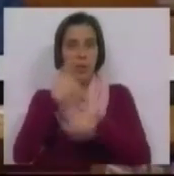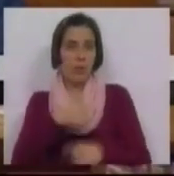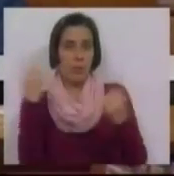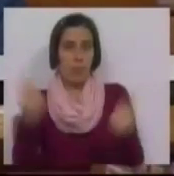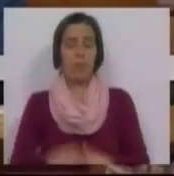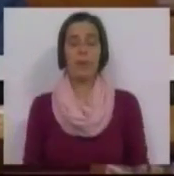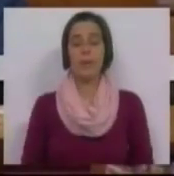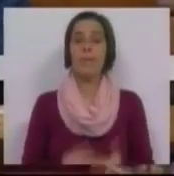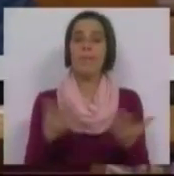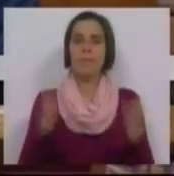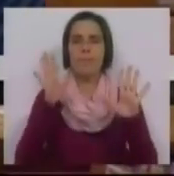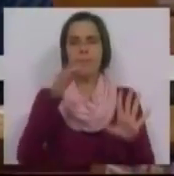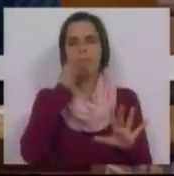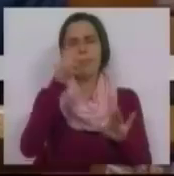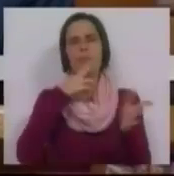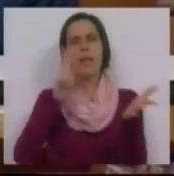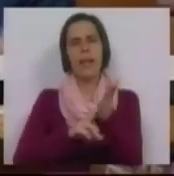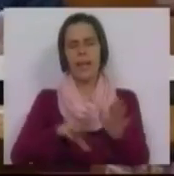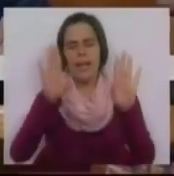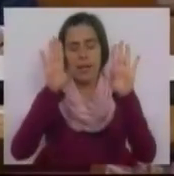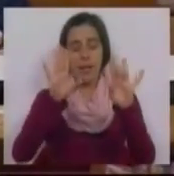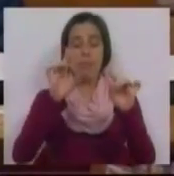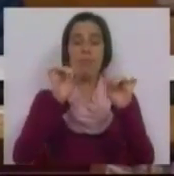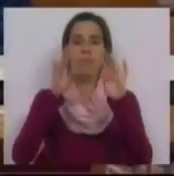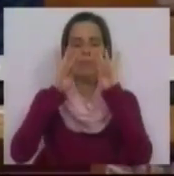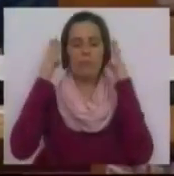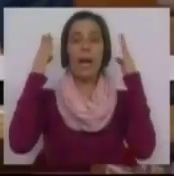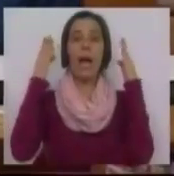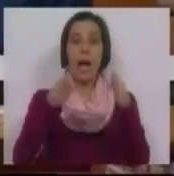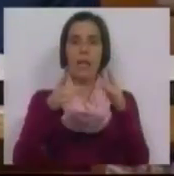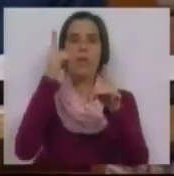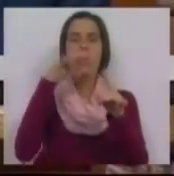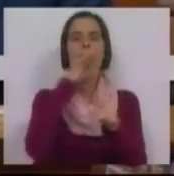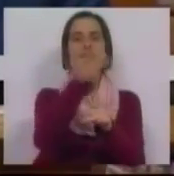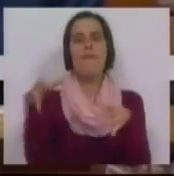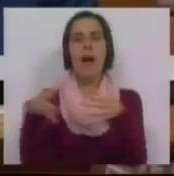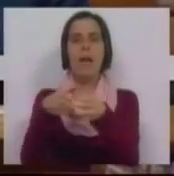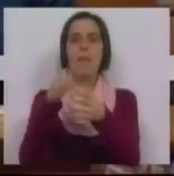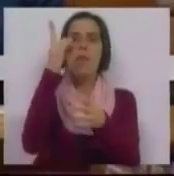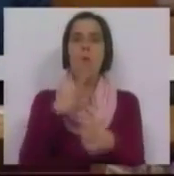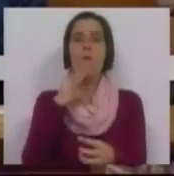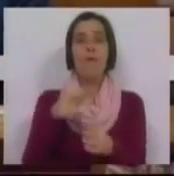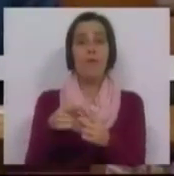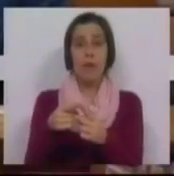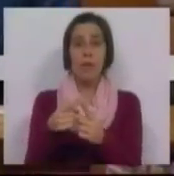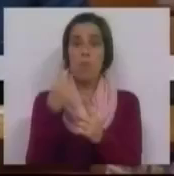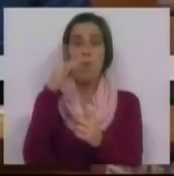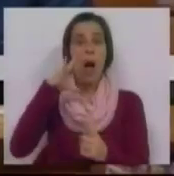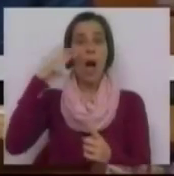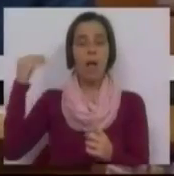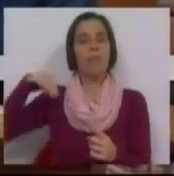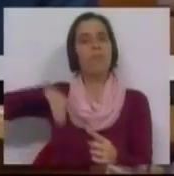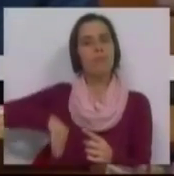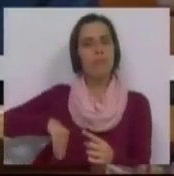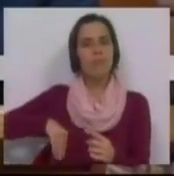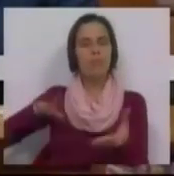públicos. Vamos falar da realidade. Fixemos a nossa atenção numa família com um filho, onde cada adulto tem